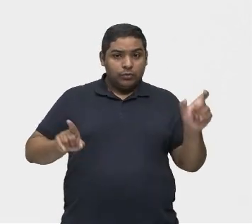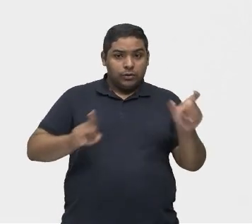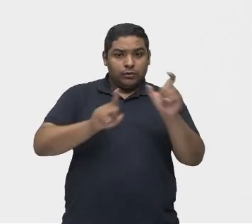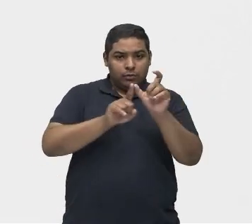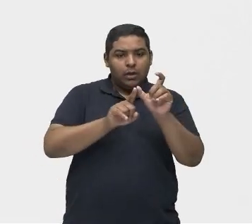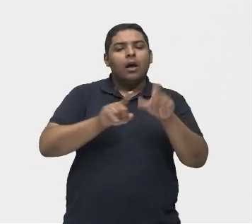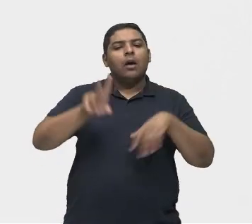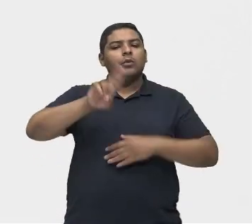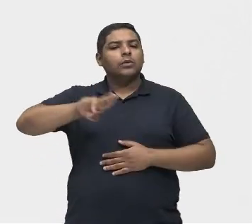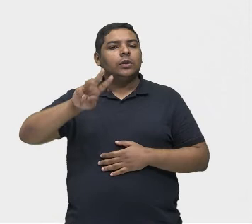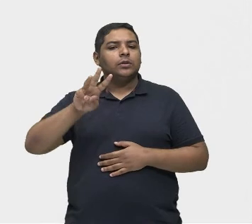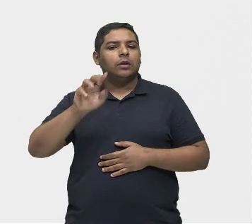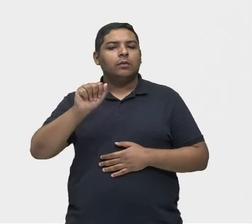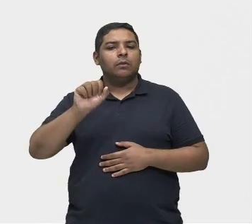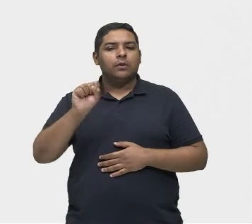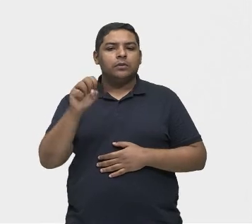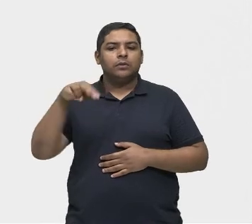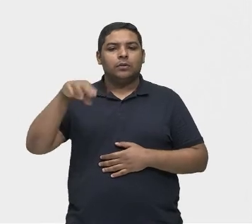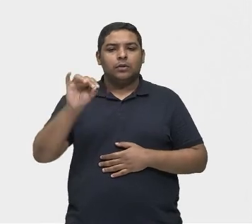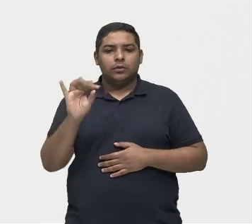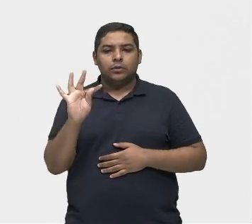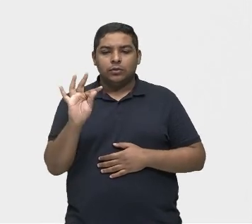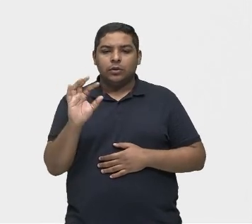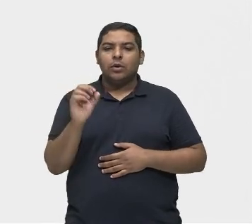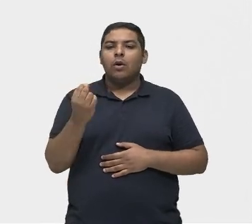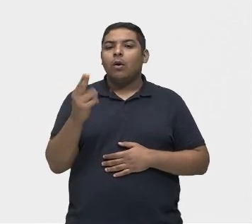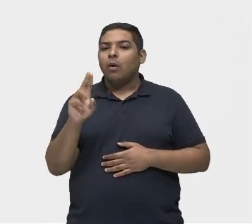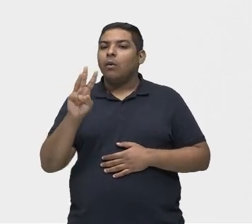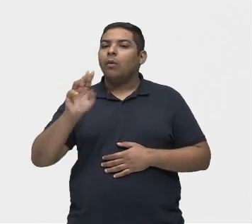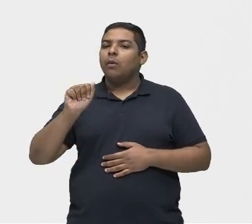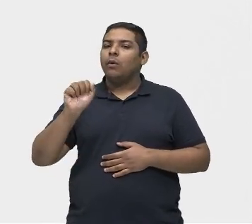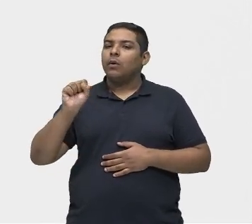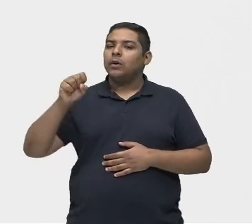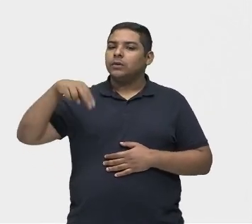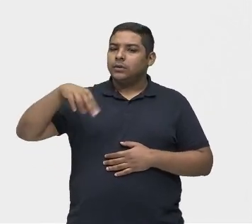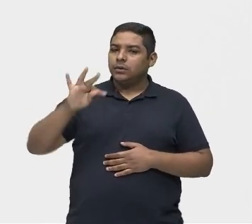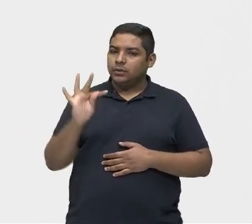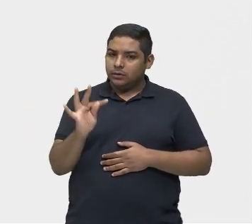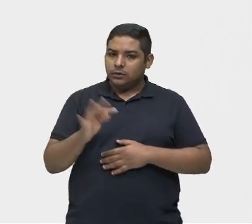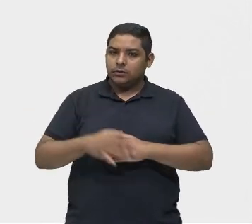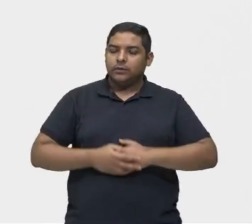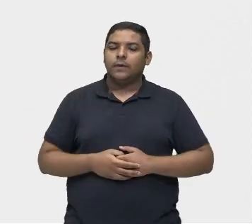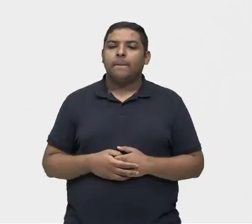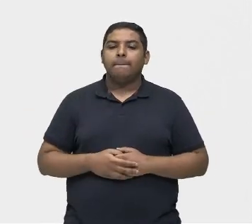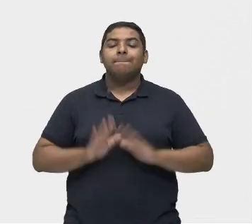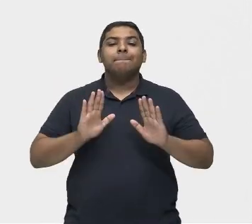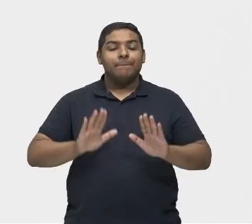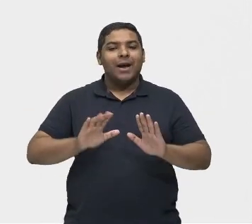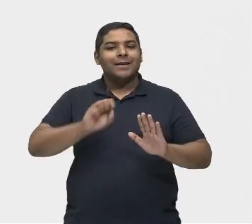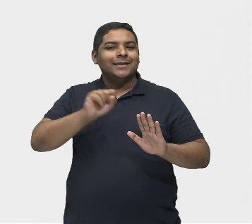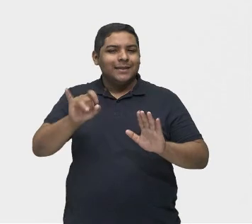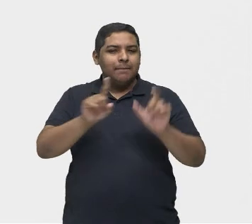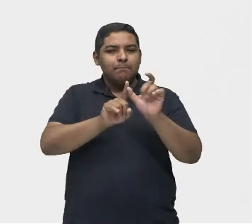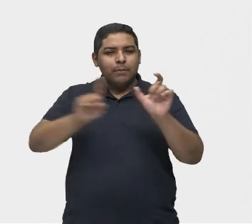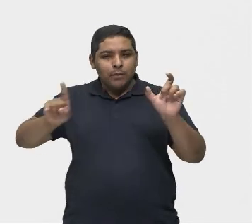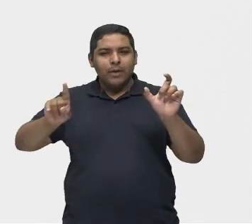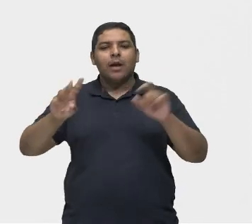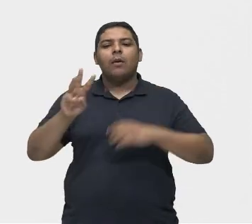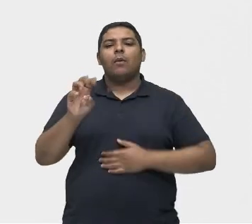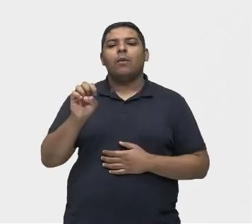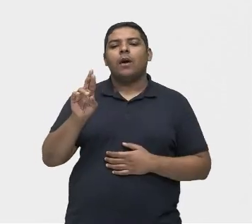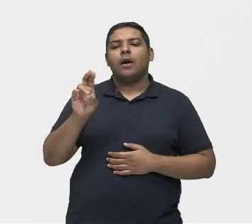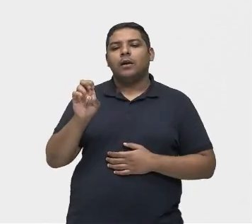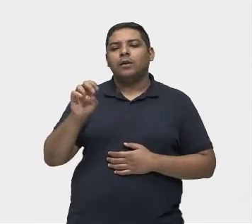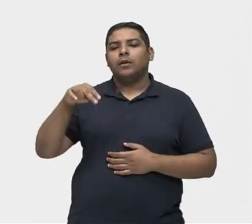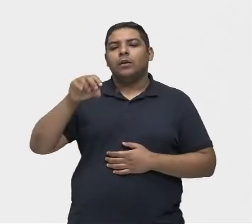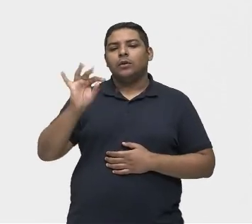was not or wasn't. Já quando o sujeito estiver no plural, deve-se usar were not ou weren't. Então, as